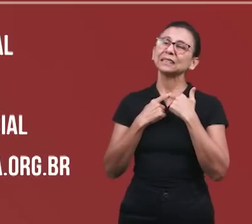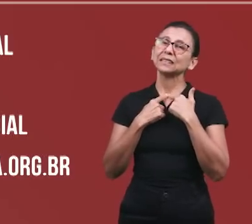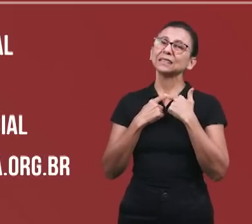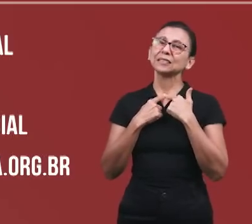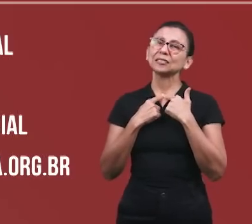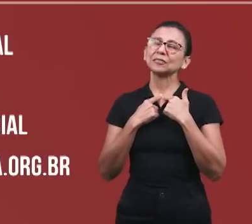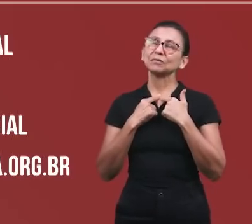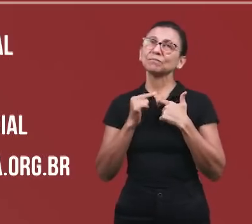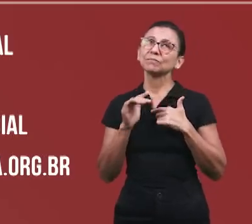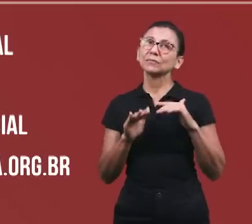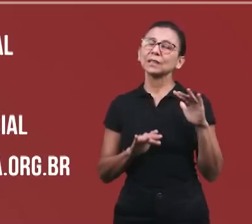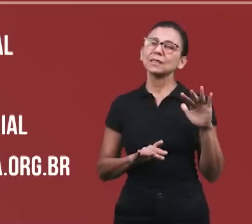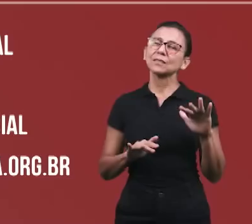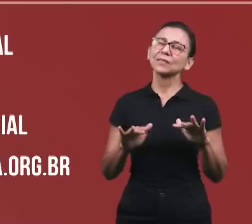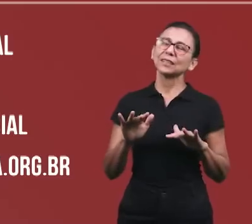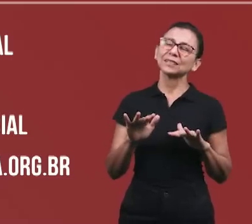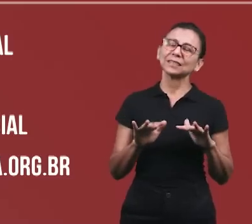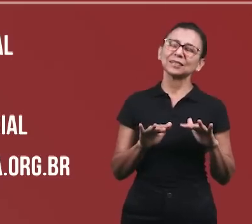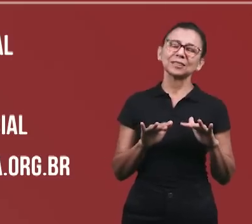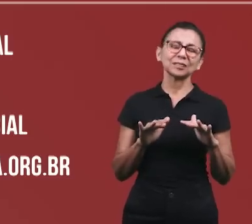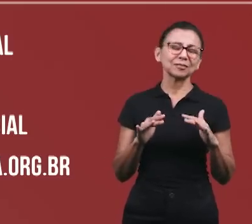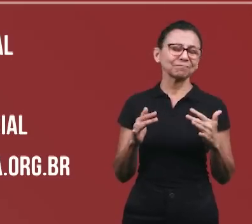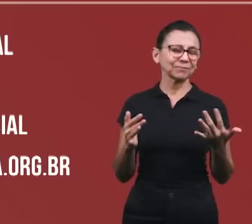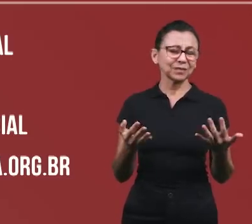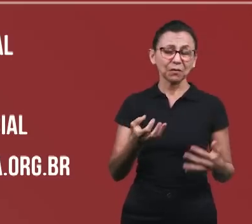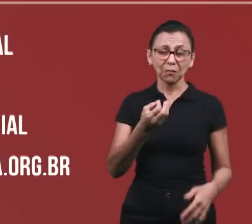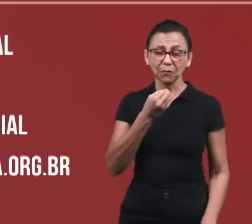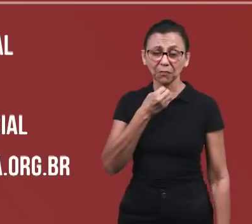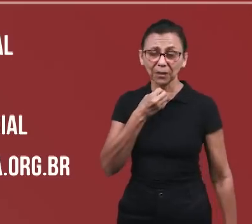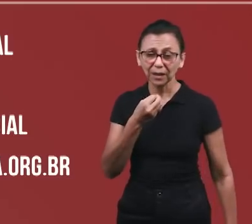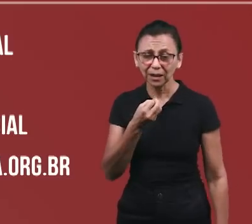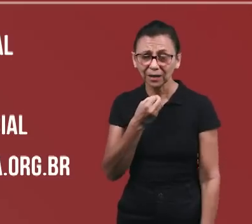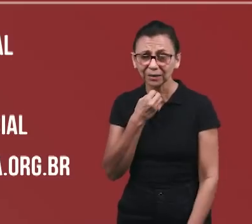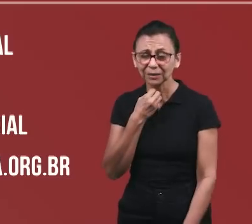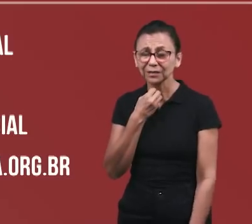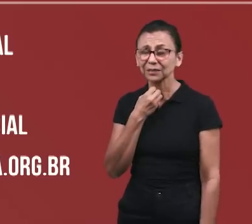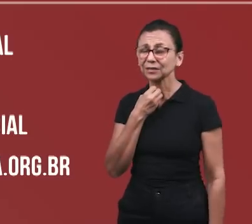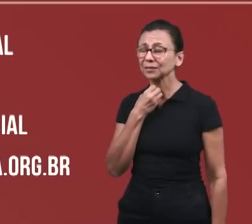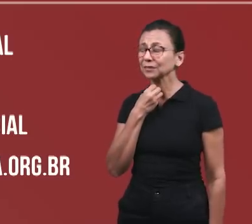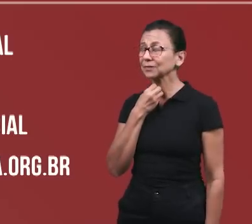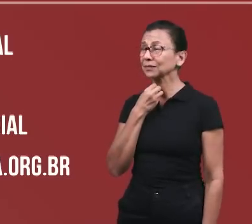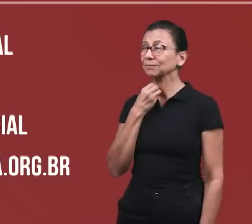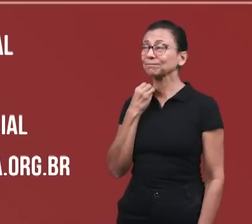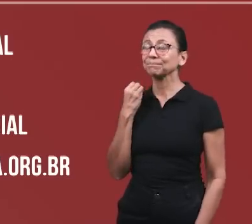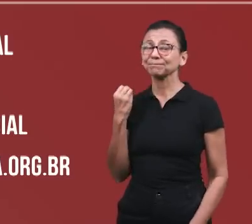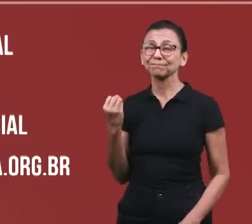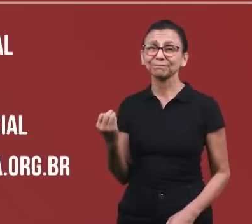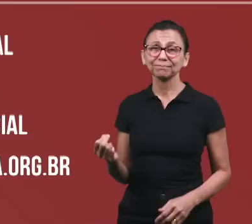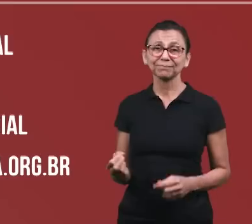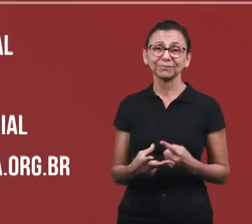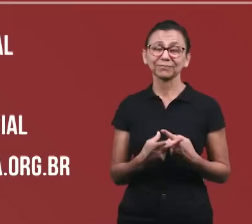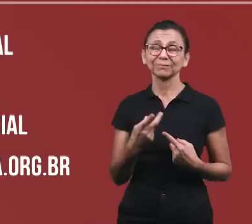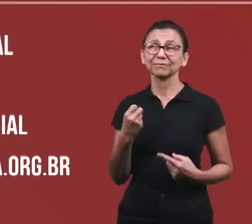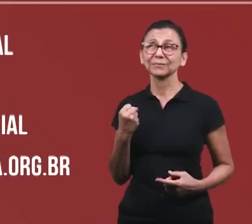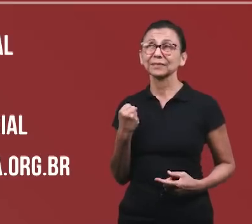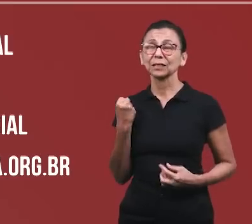fazem chorar e às vezes te faltam